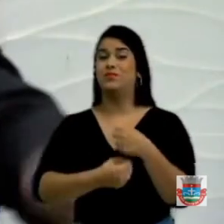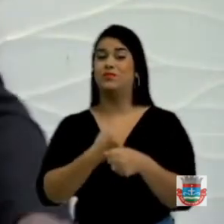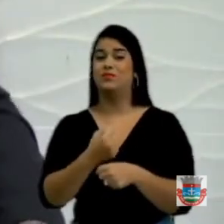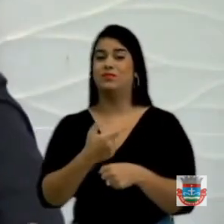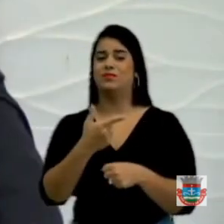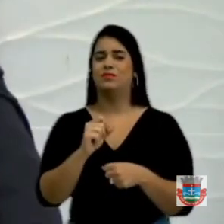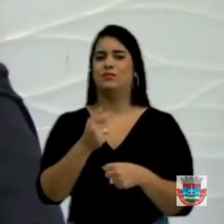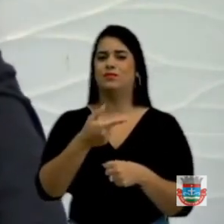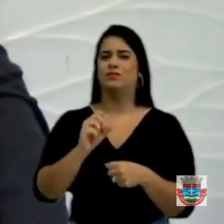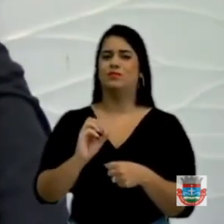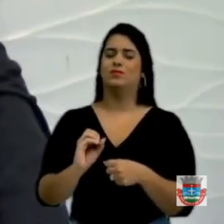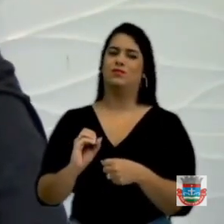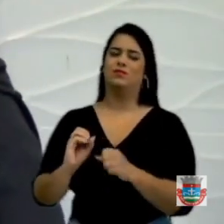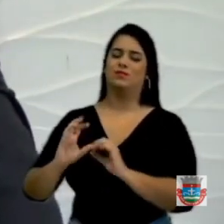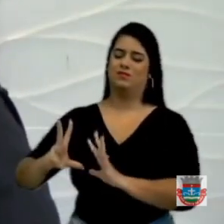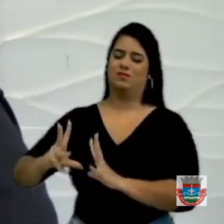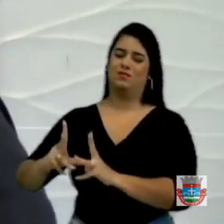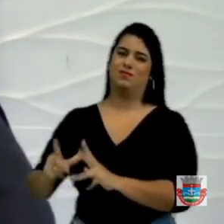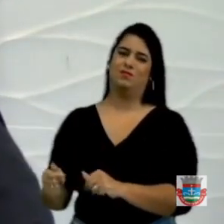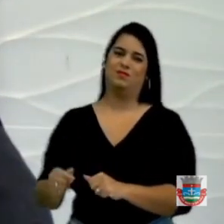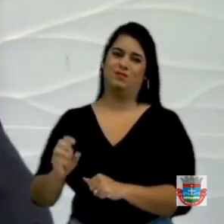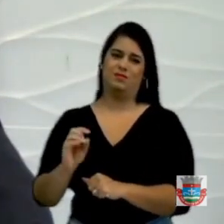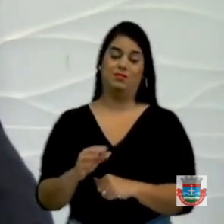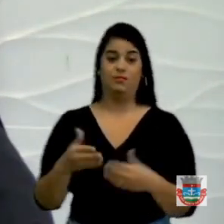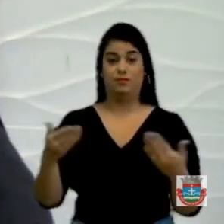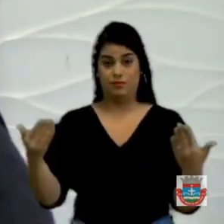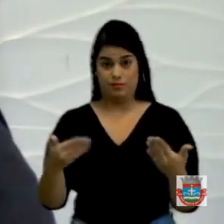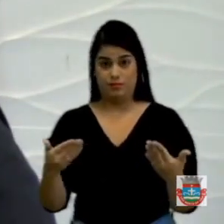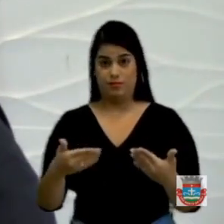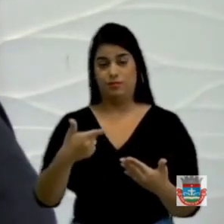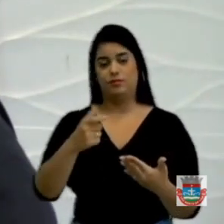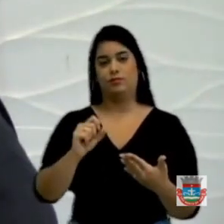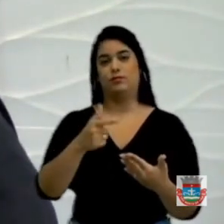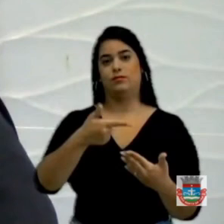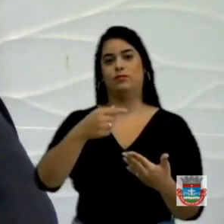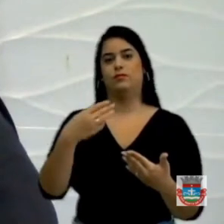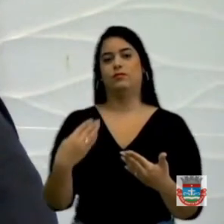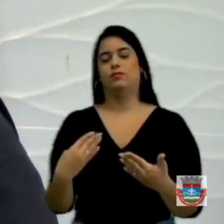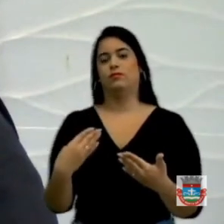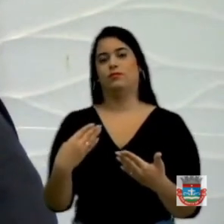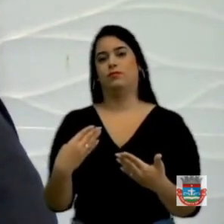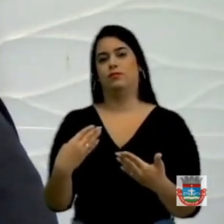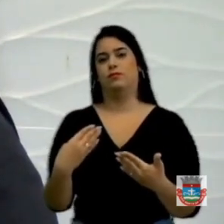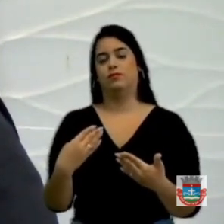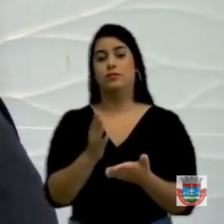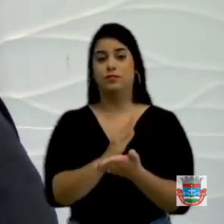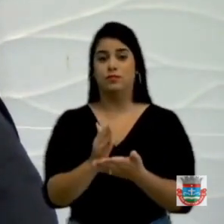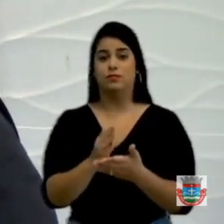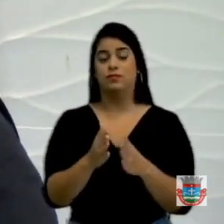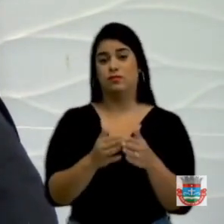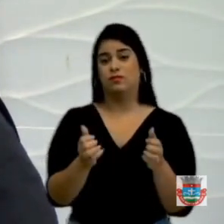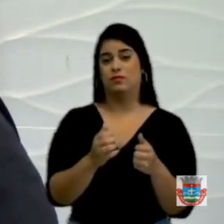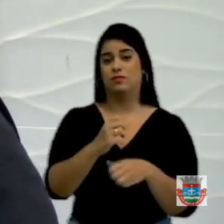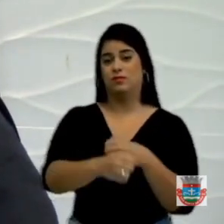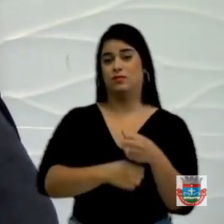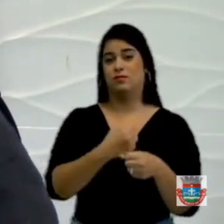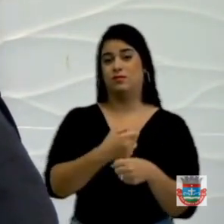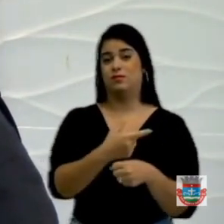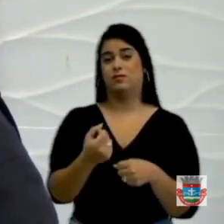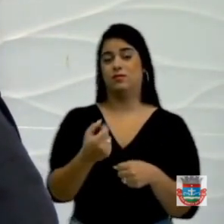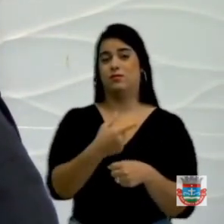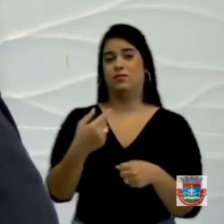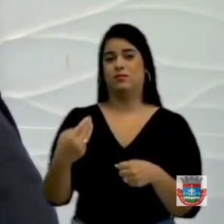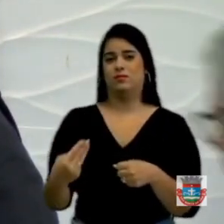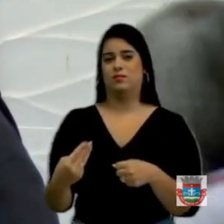2020. Nós estamos em 2024. Eu comecei a pedir em 2023. Em dezembro